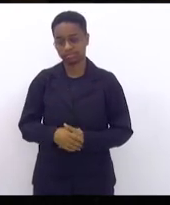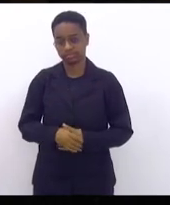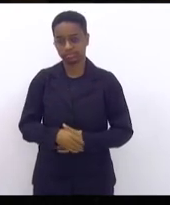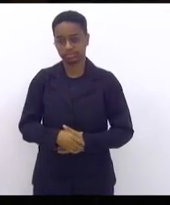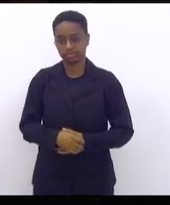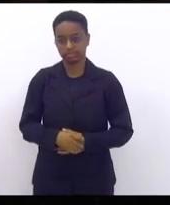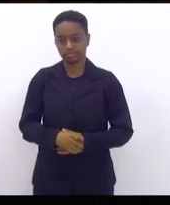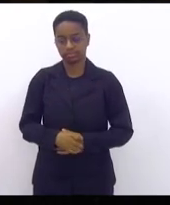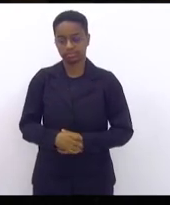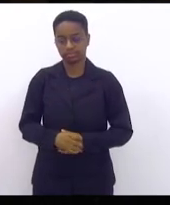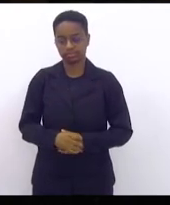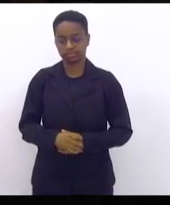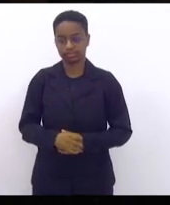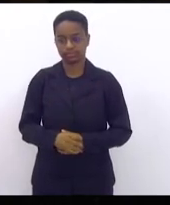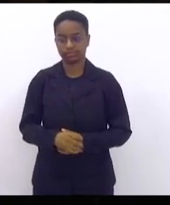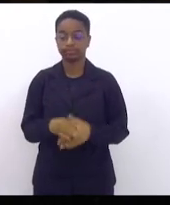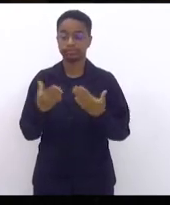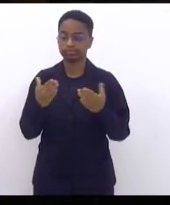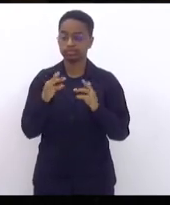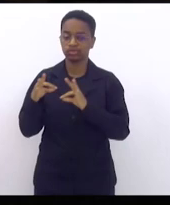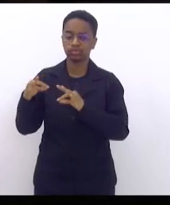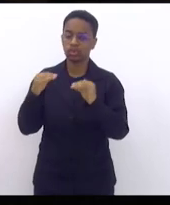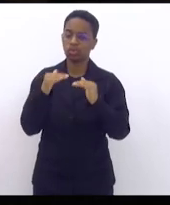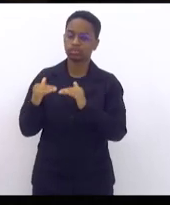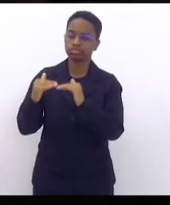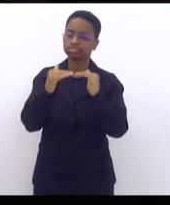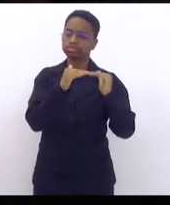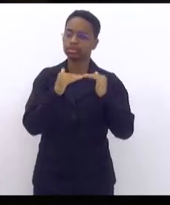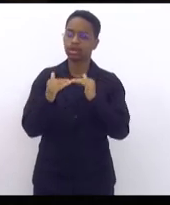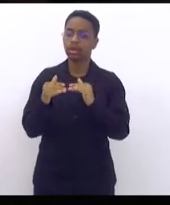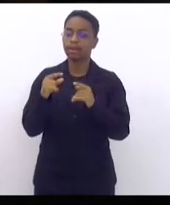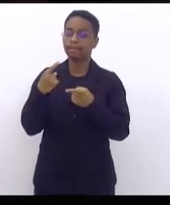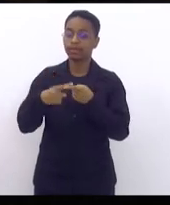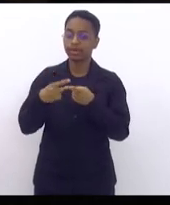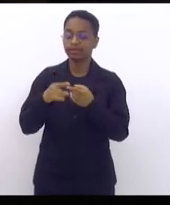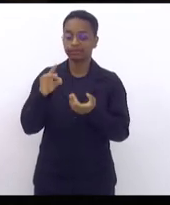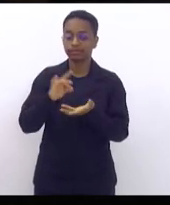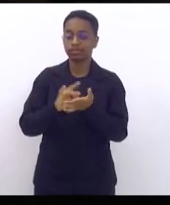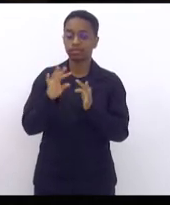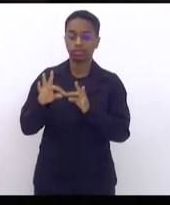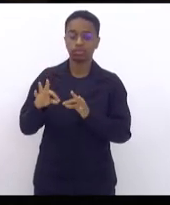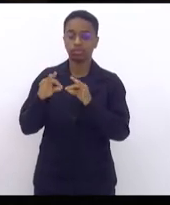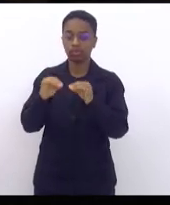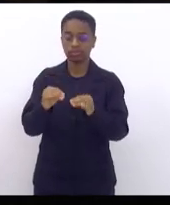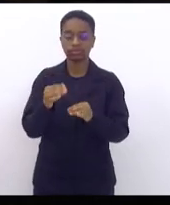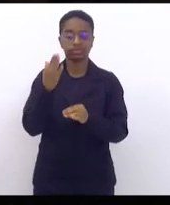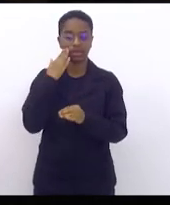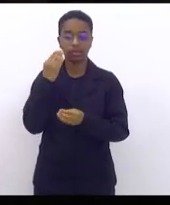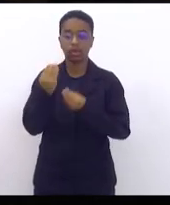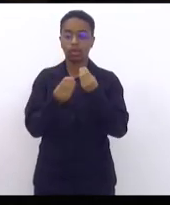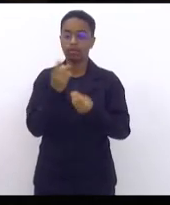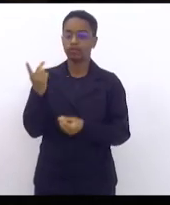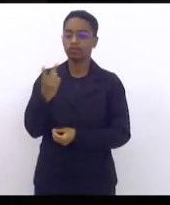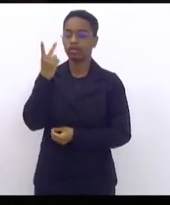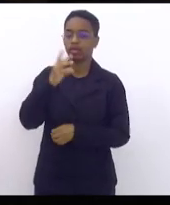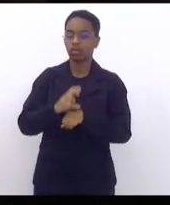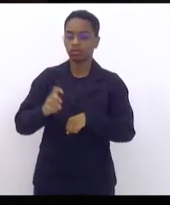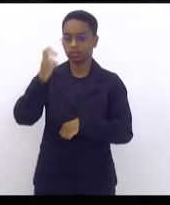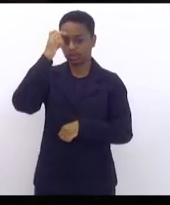favor. Não, é uma unanimidade, exatamente, porque todos reconhecem o valor cultural,